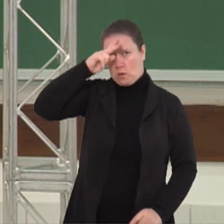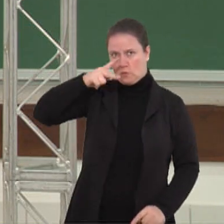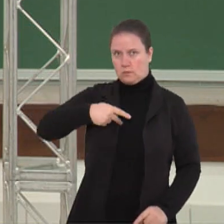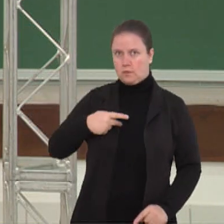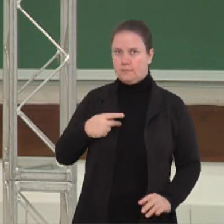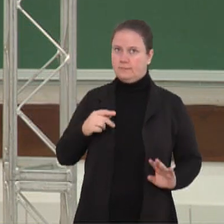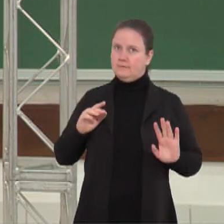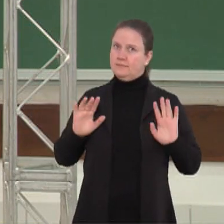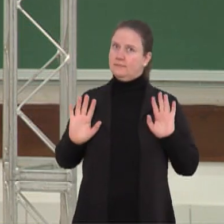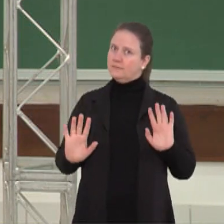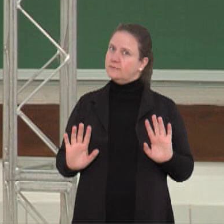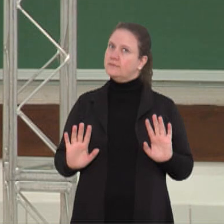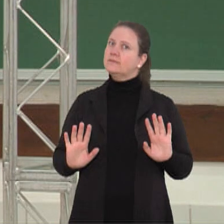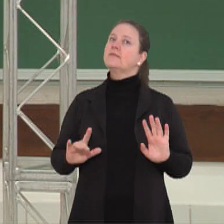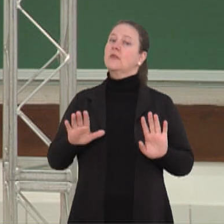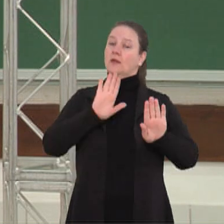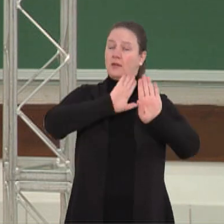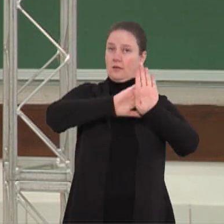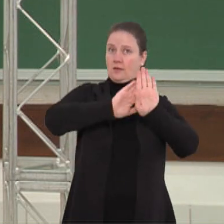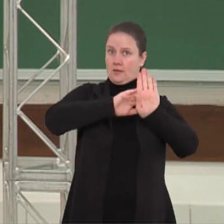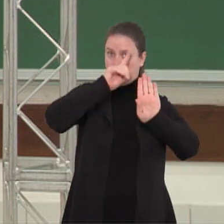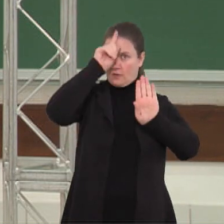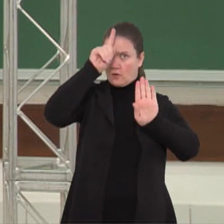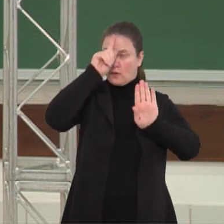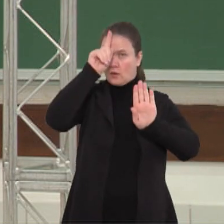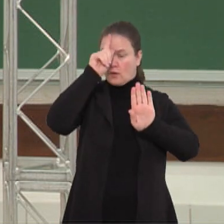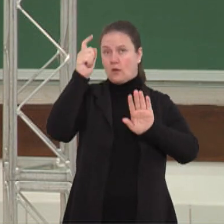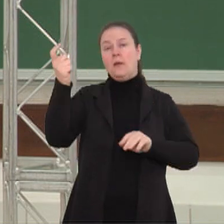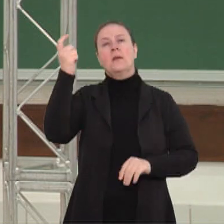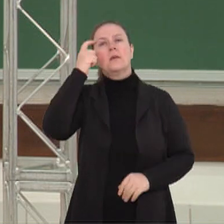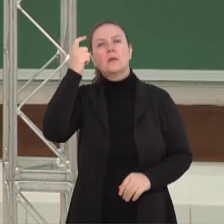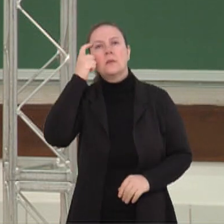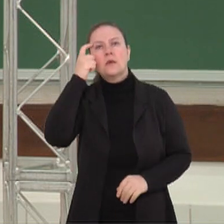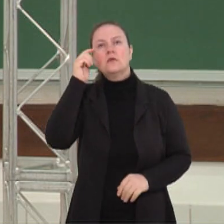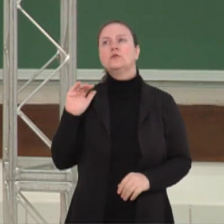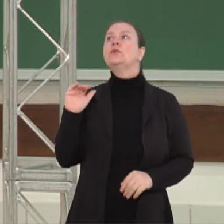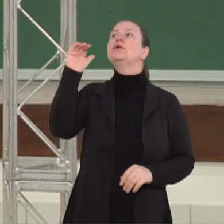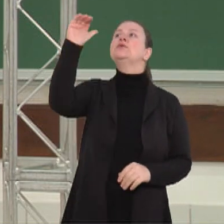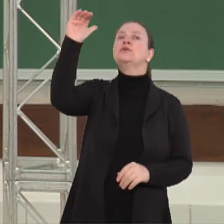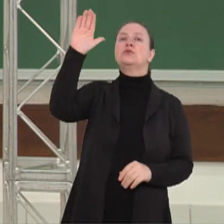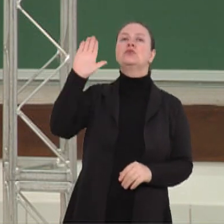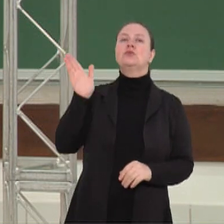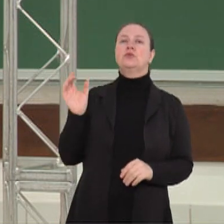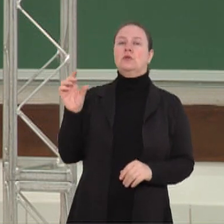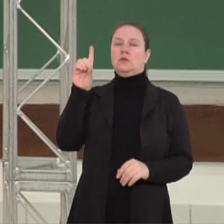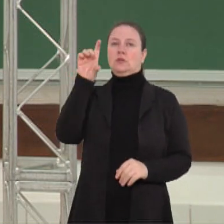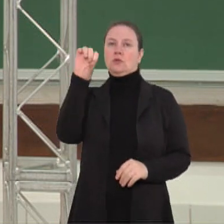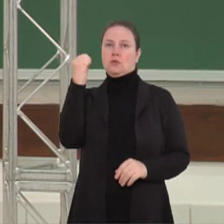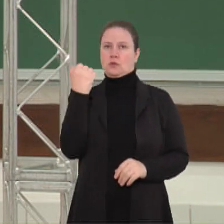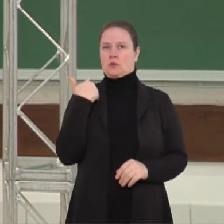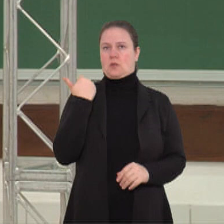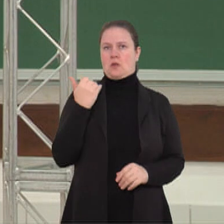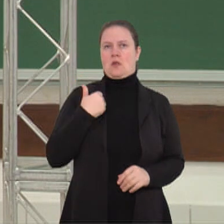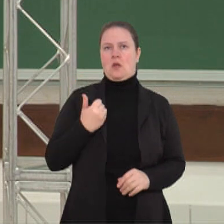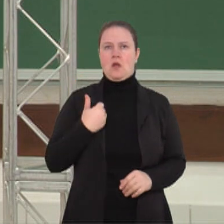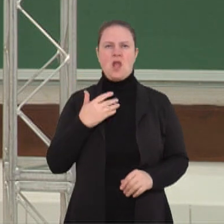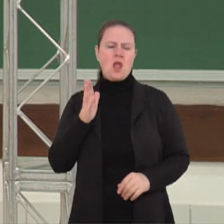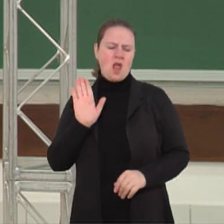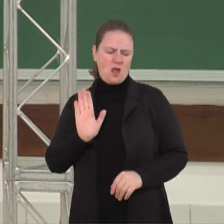Então isso é uma grande ideologia de achar que por ser adulto, completou 18 anos, é